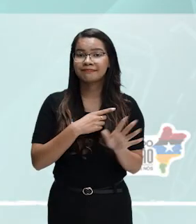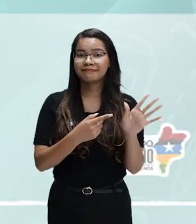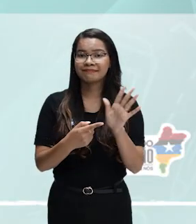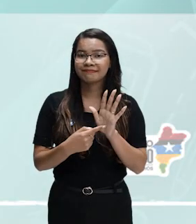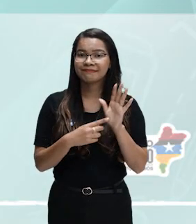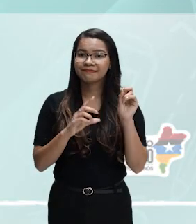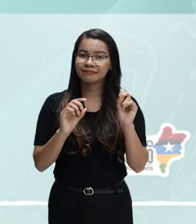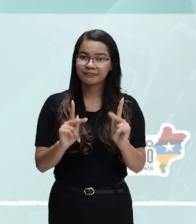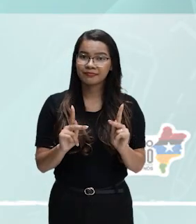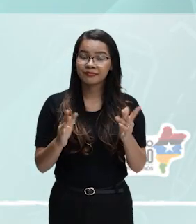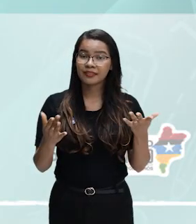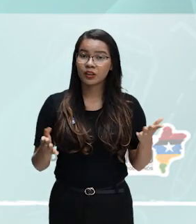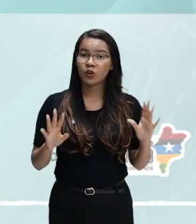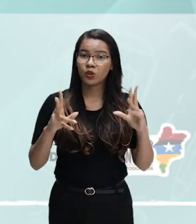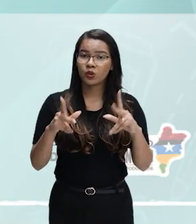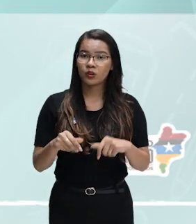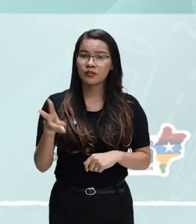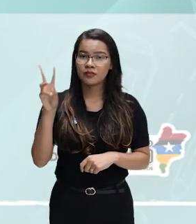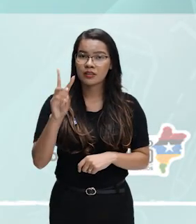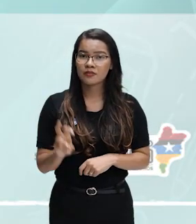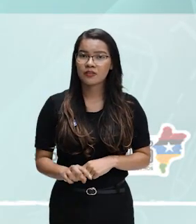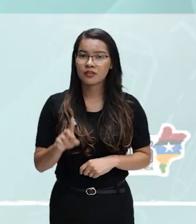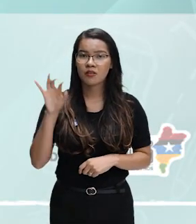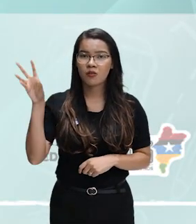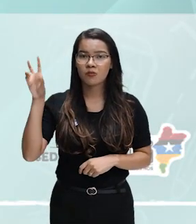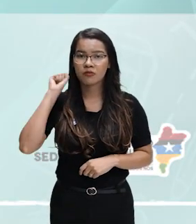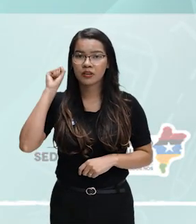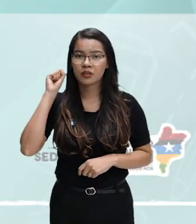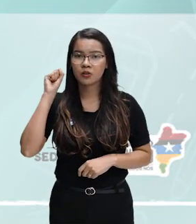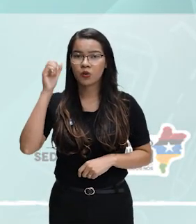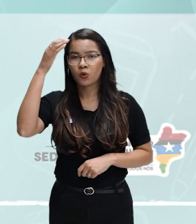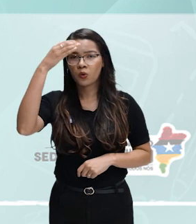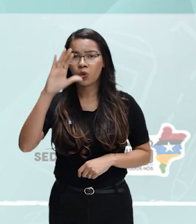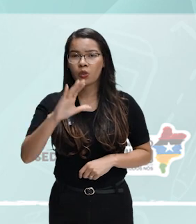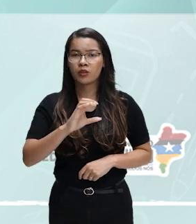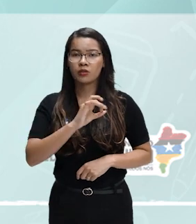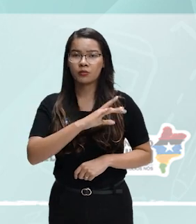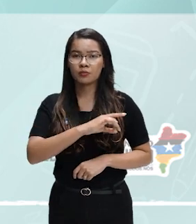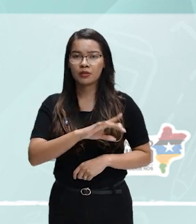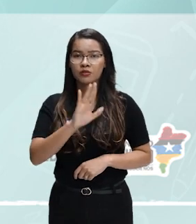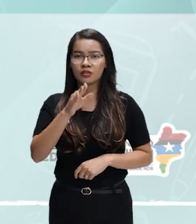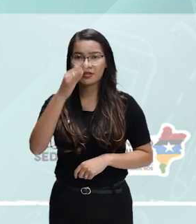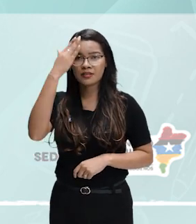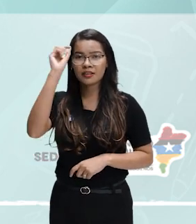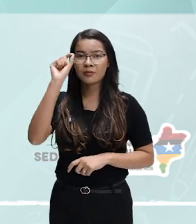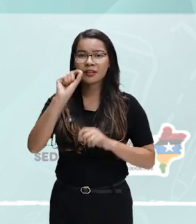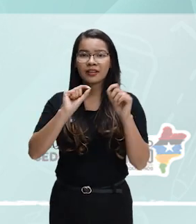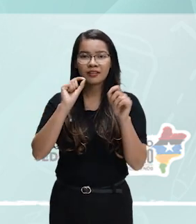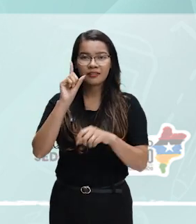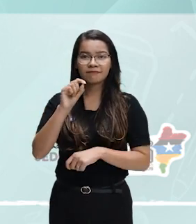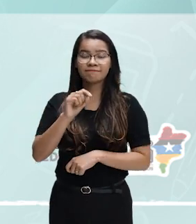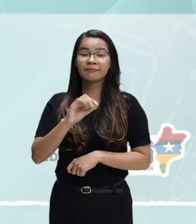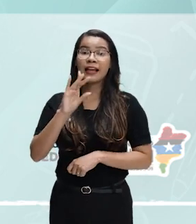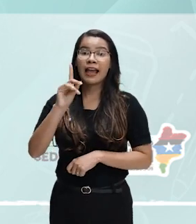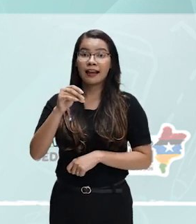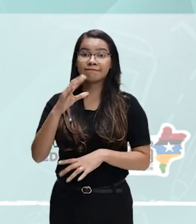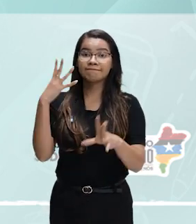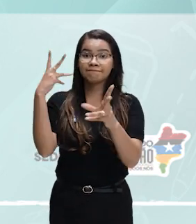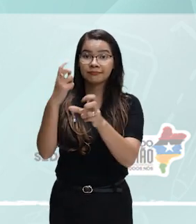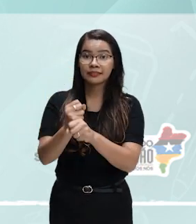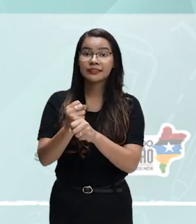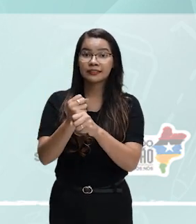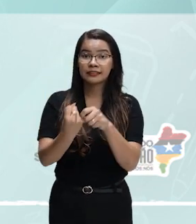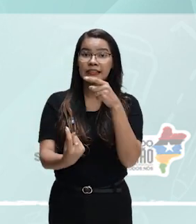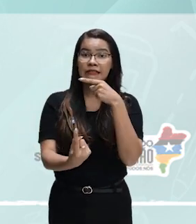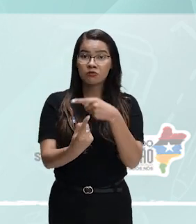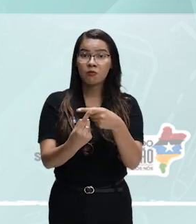Ok? Então, toda vez que você ouvir o termo cultura do medo, você já sabe o que é. É o resultante dessa soma do